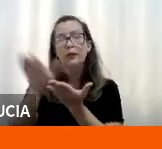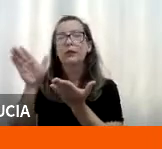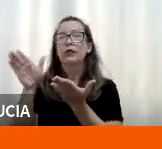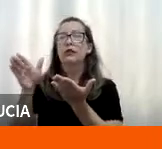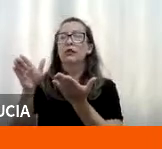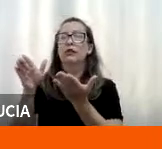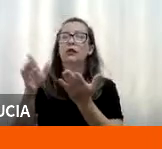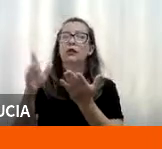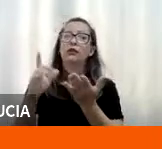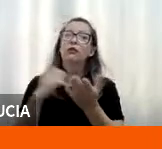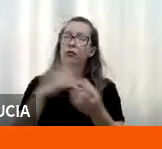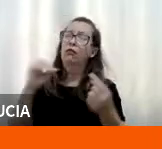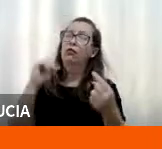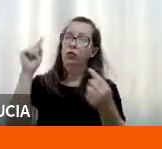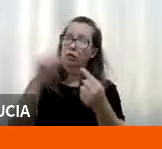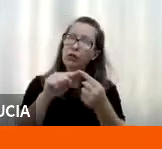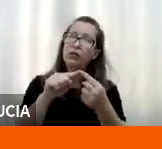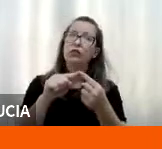no sentido de